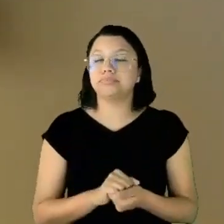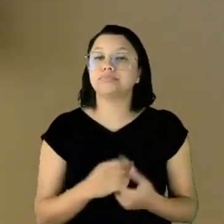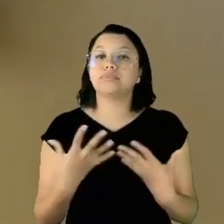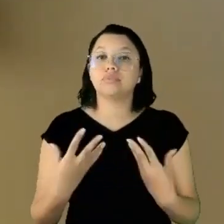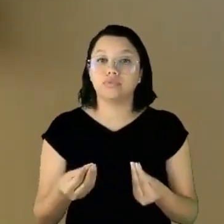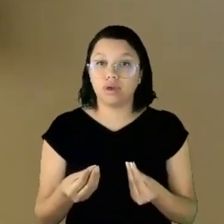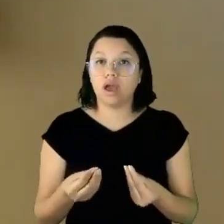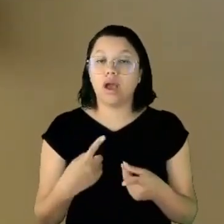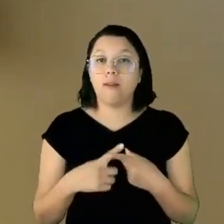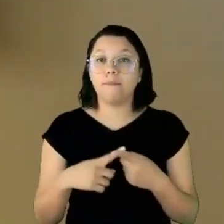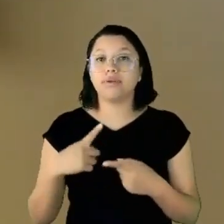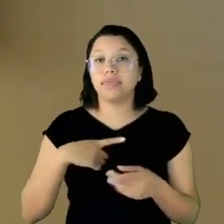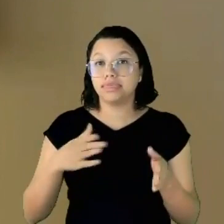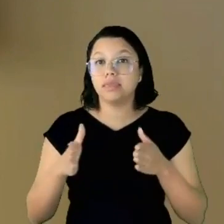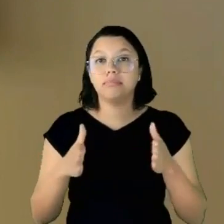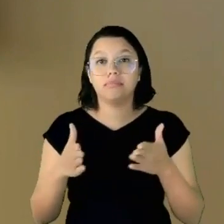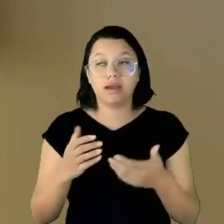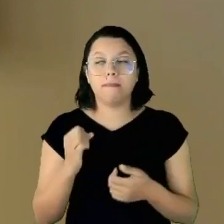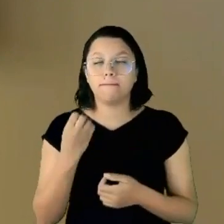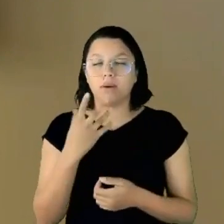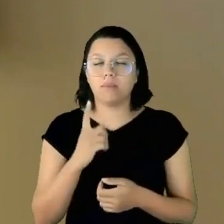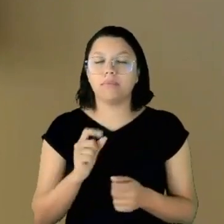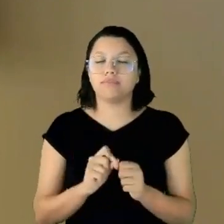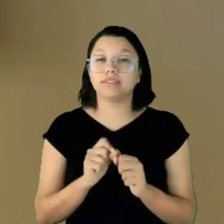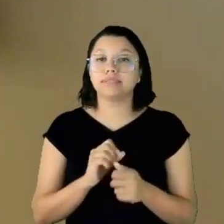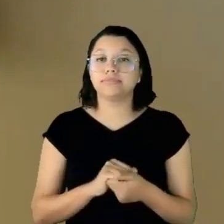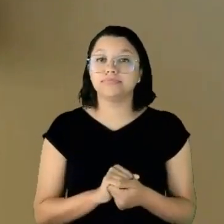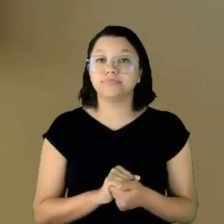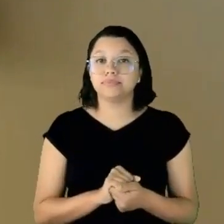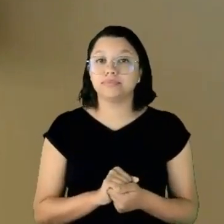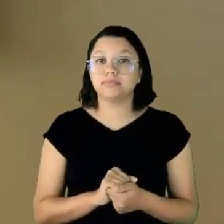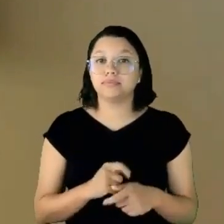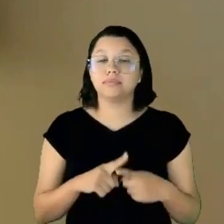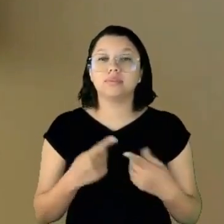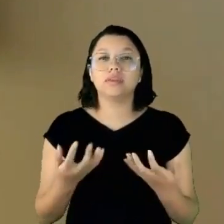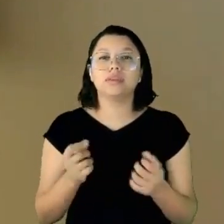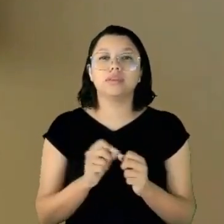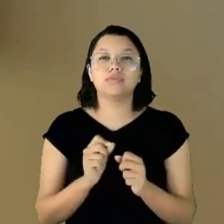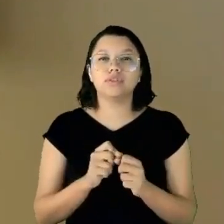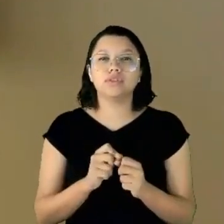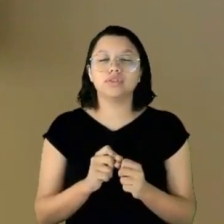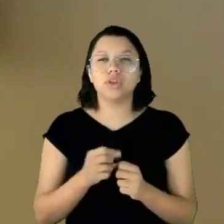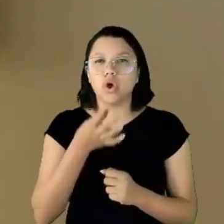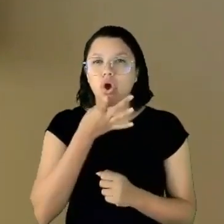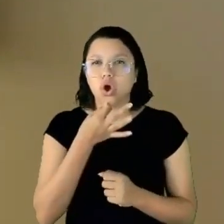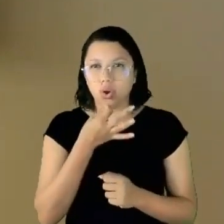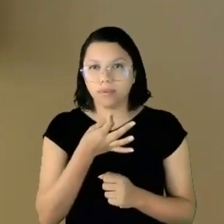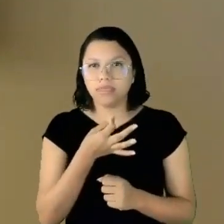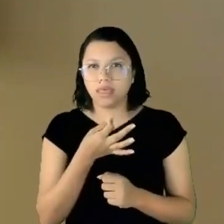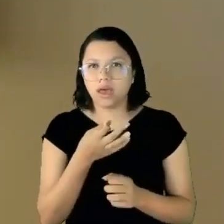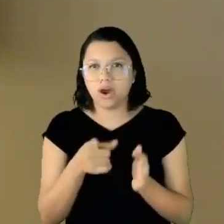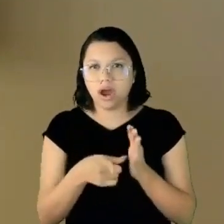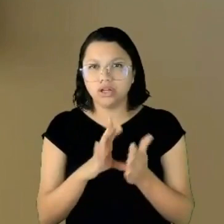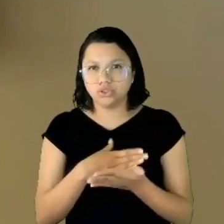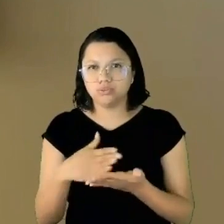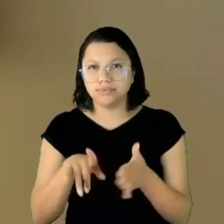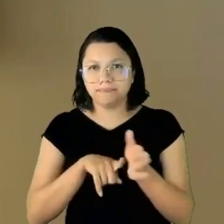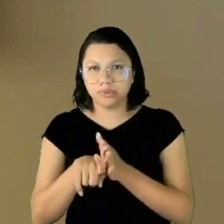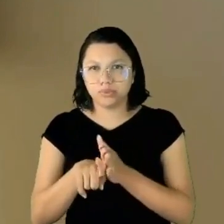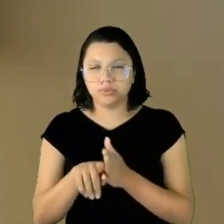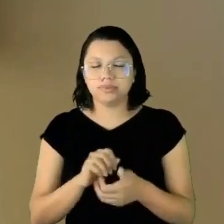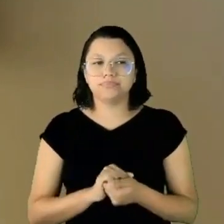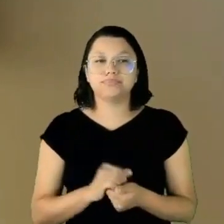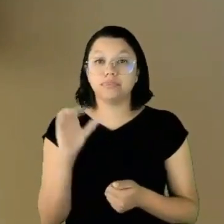e vamos passar porque nós temos tempo para isso mas eu queria só fazer um ou dois comentários aqui antes de passar as